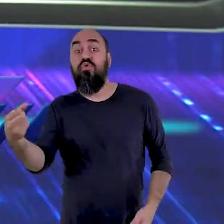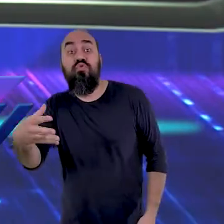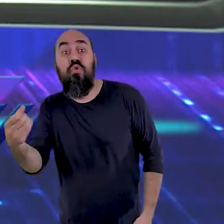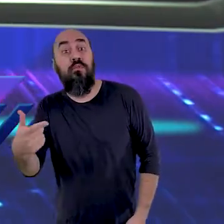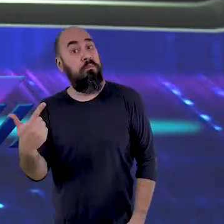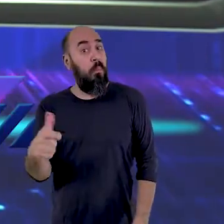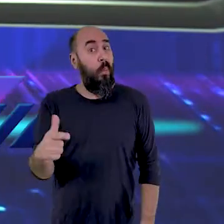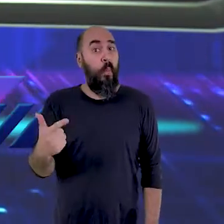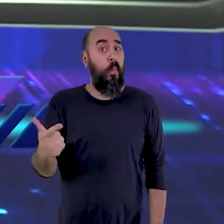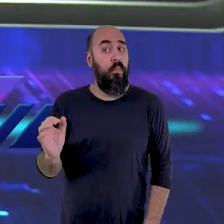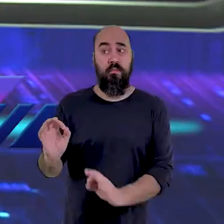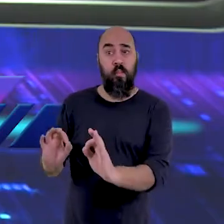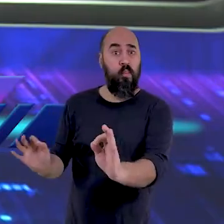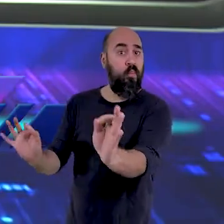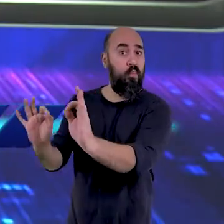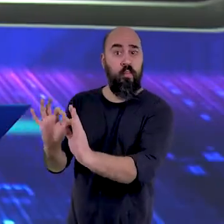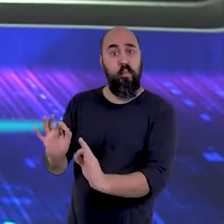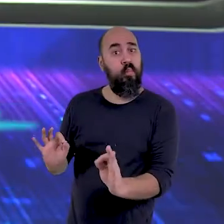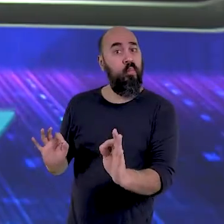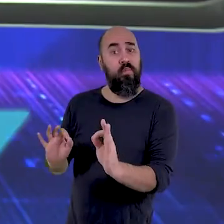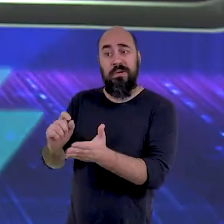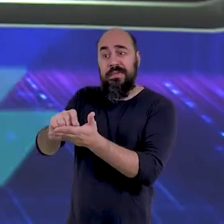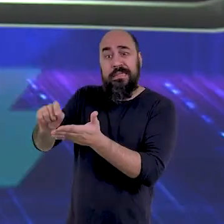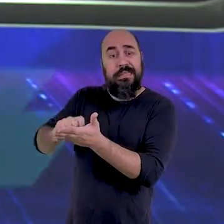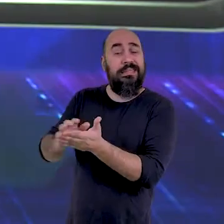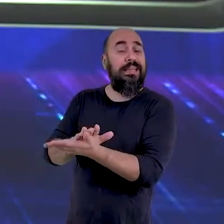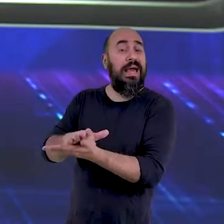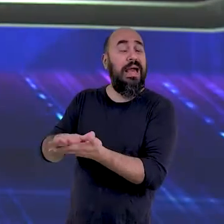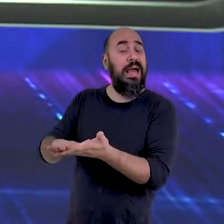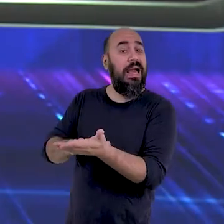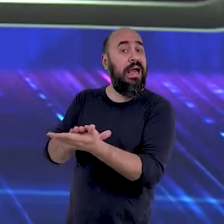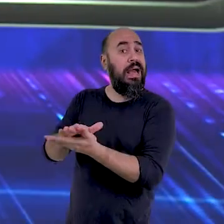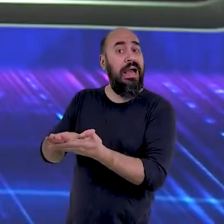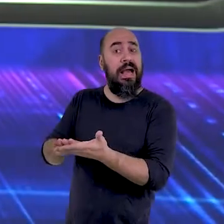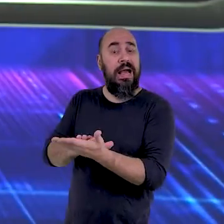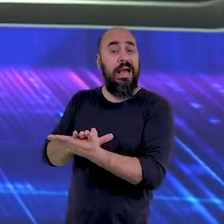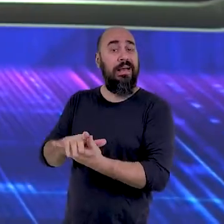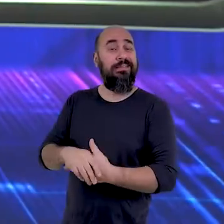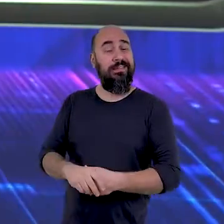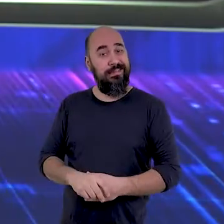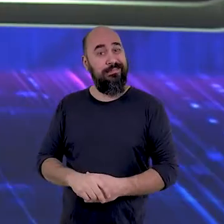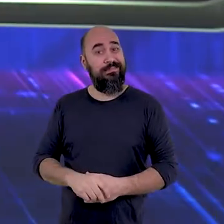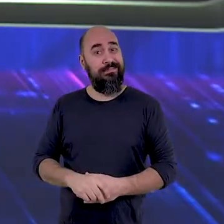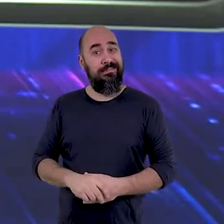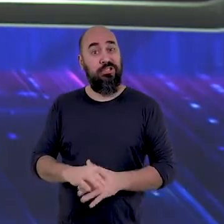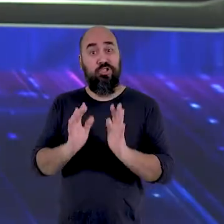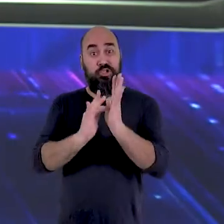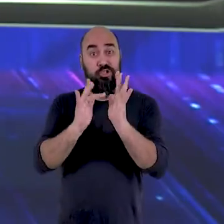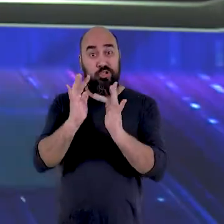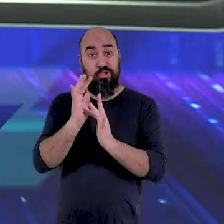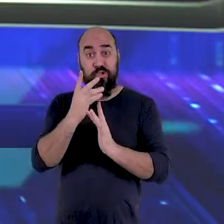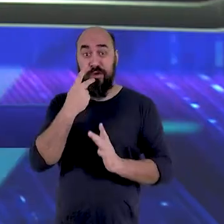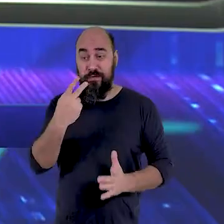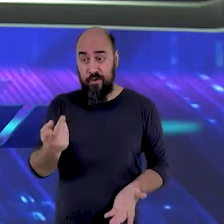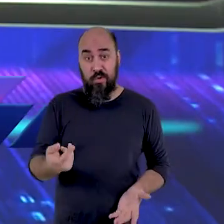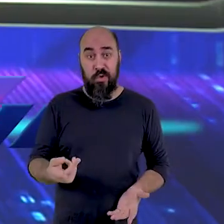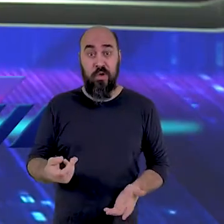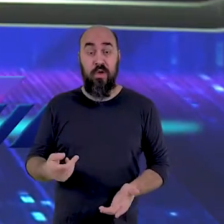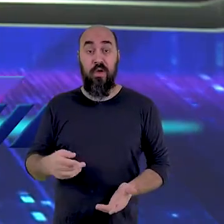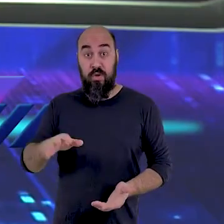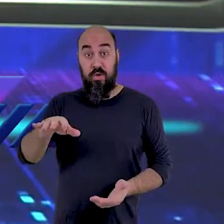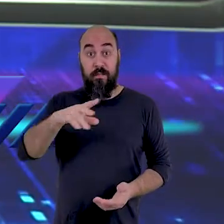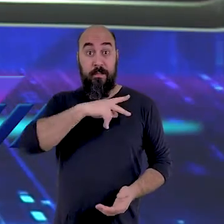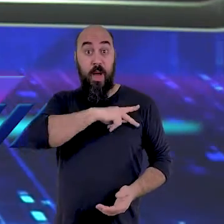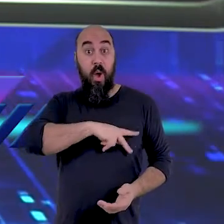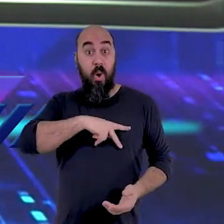pronto, não estava escrito o Novo Testamento, não tinham os livros ainda sido preparados. Quando Jesus falou aqui, por exemplo,